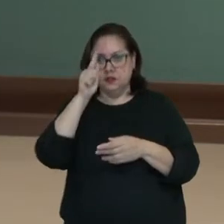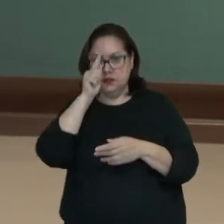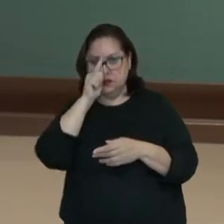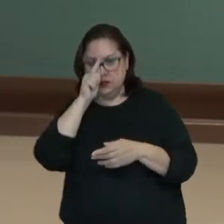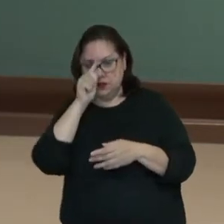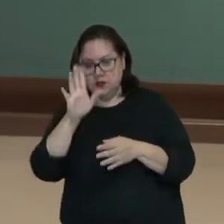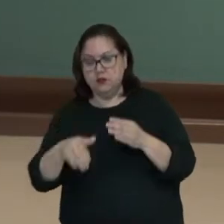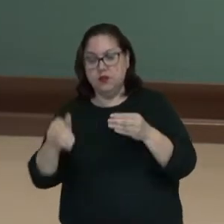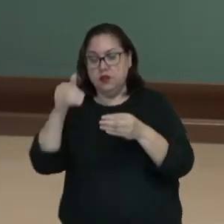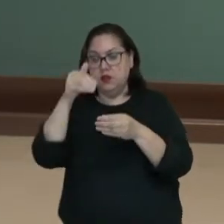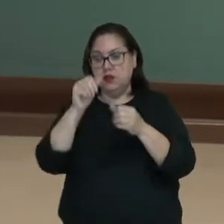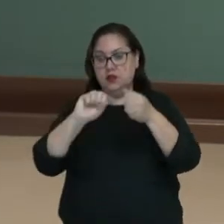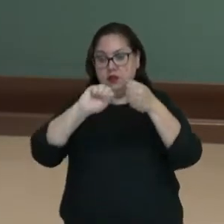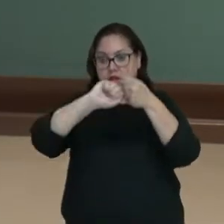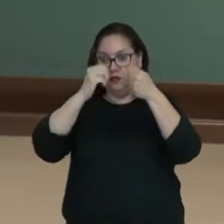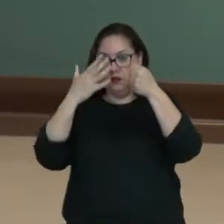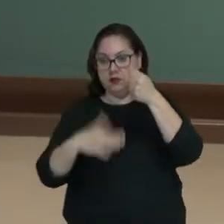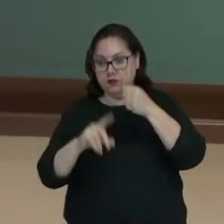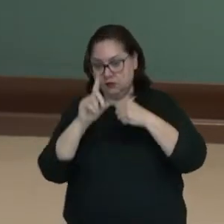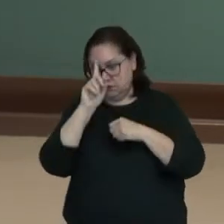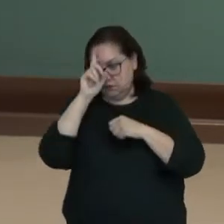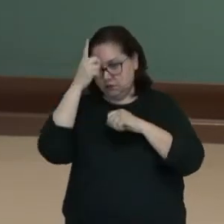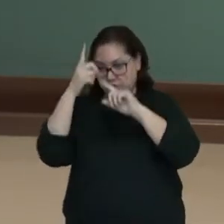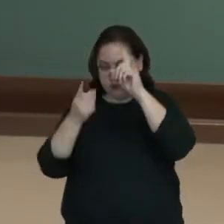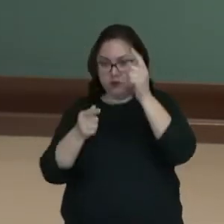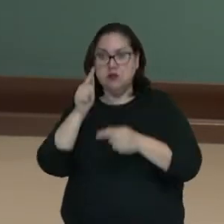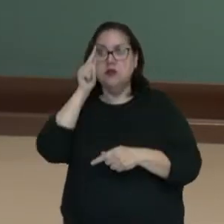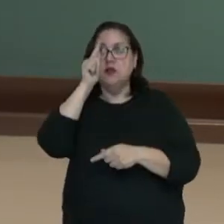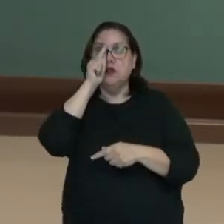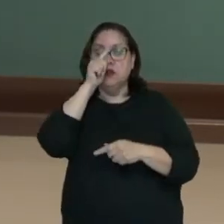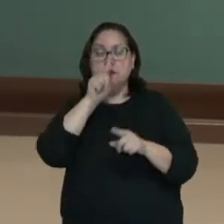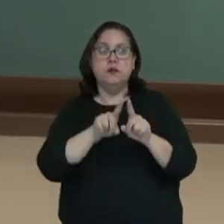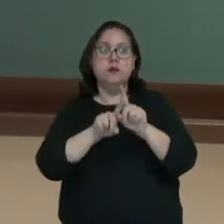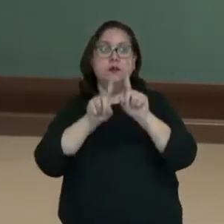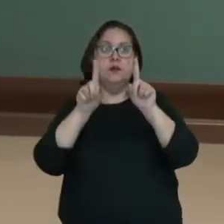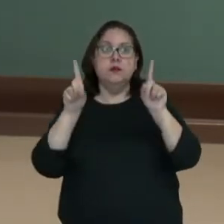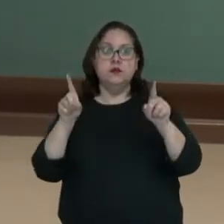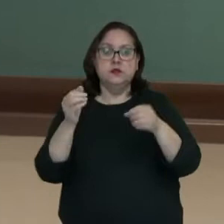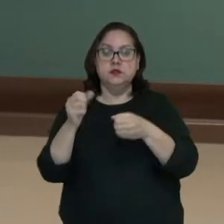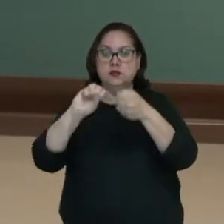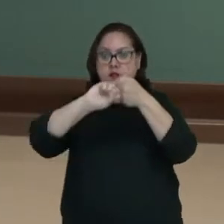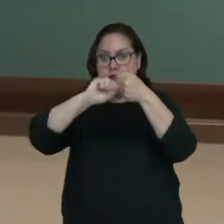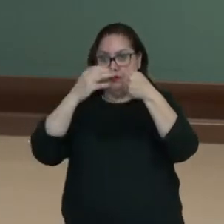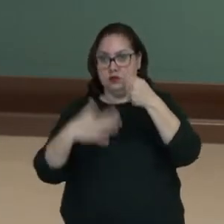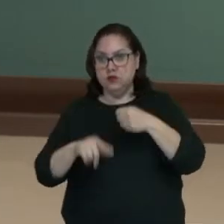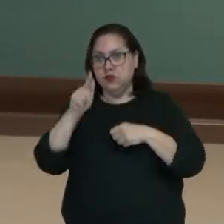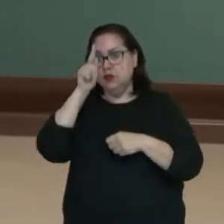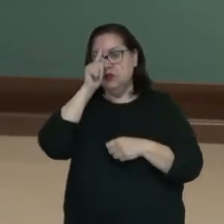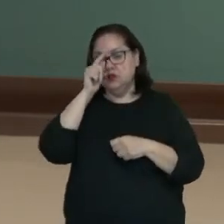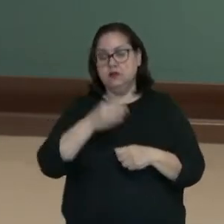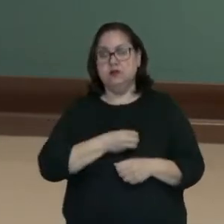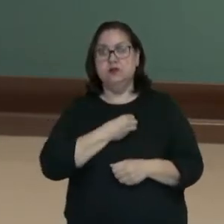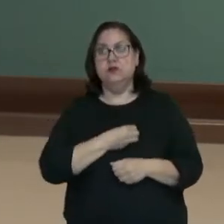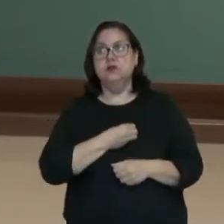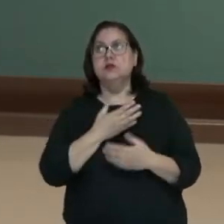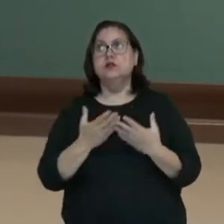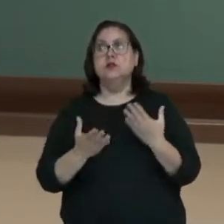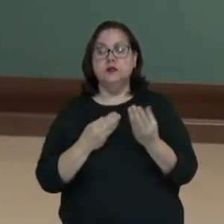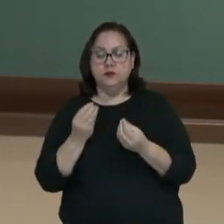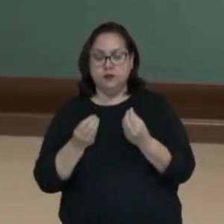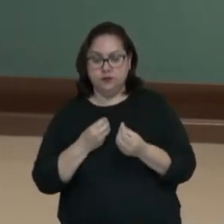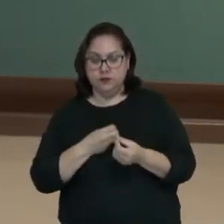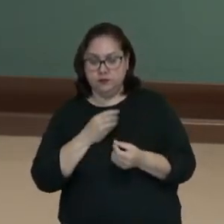que a democracia é uma invenção grega, mas que na democracia grega eles viviam uma